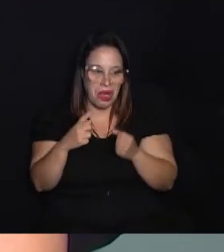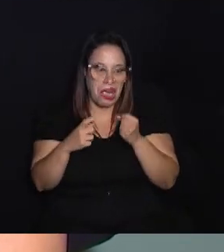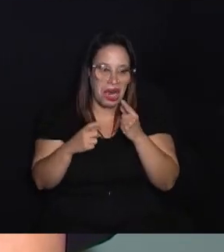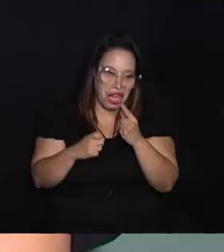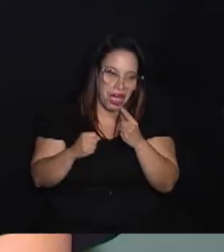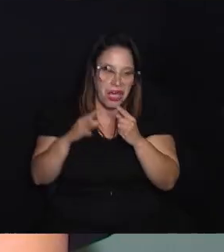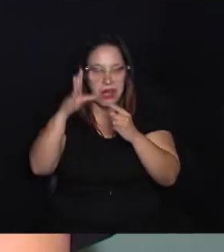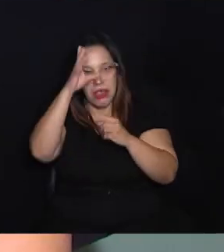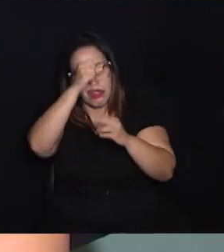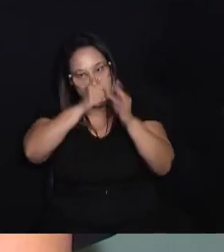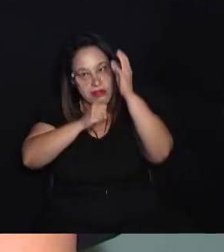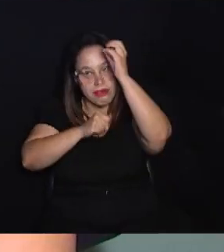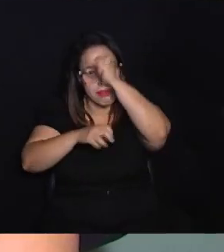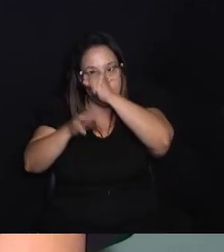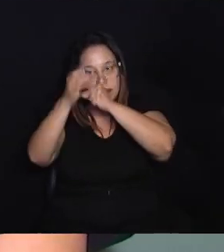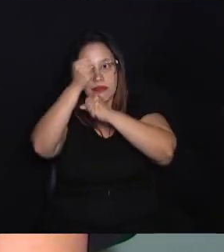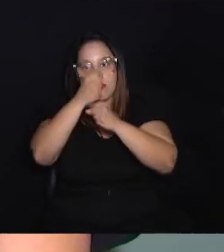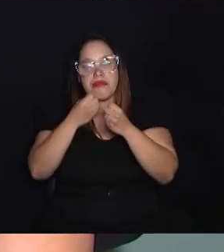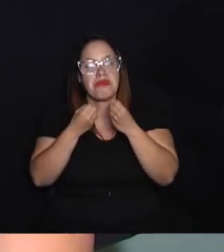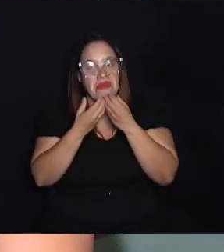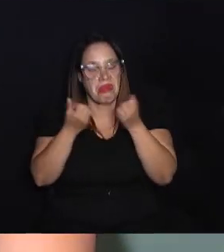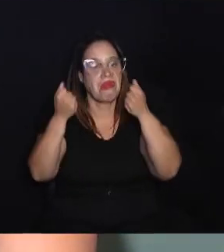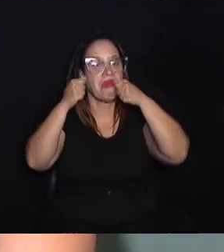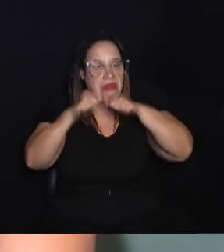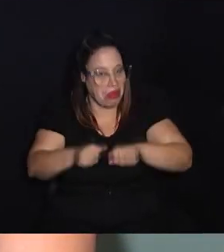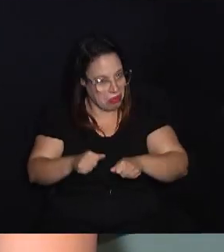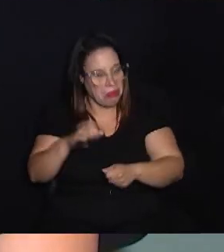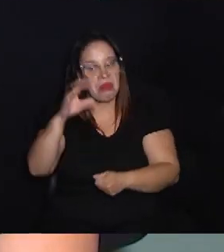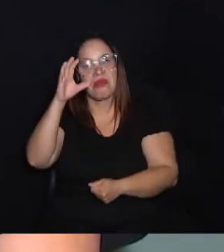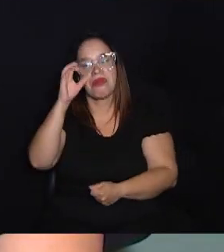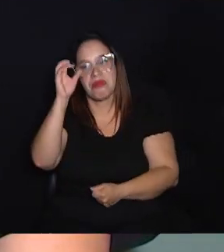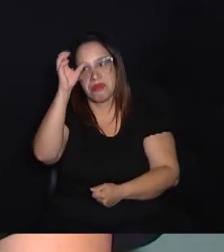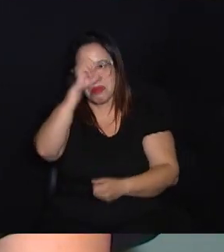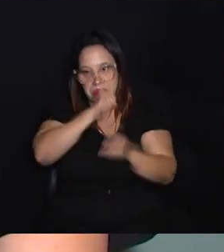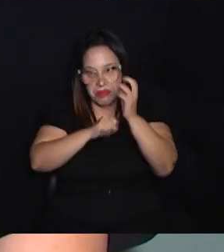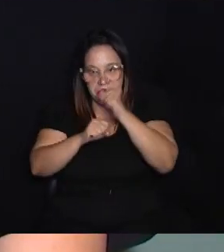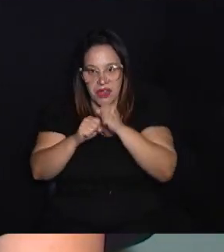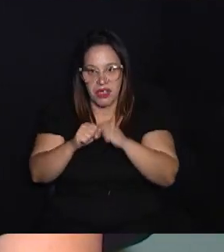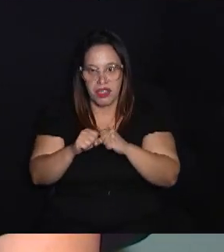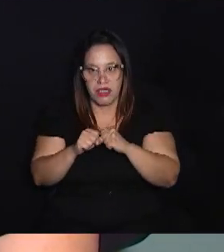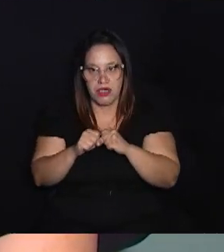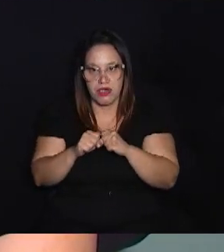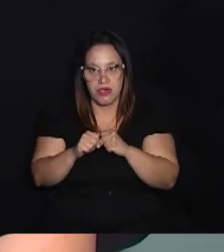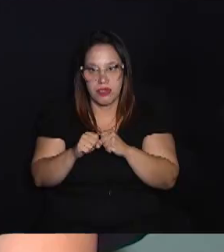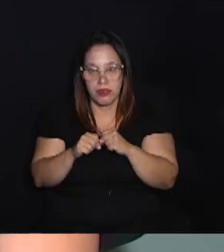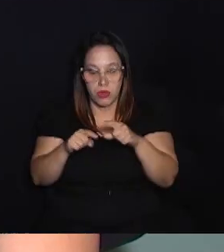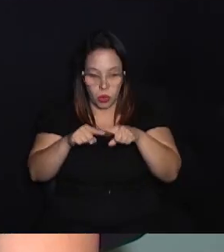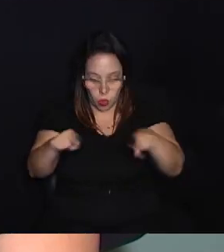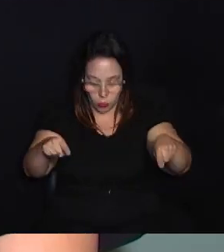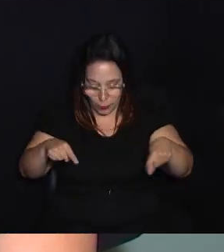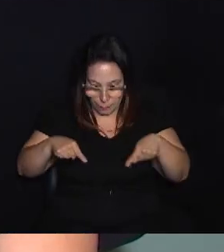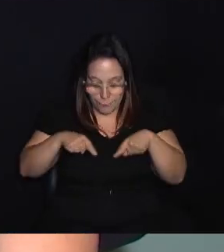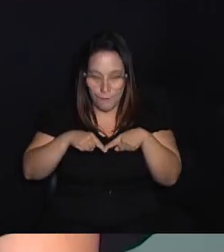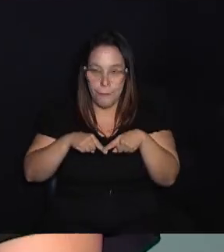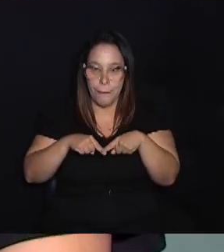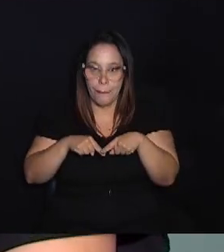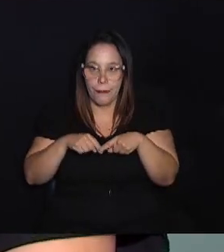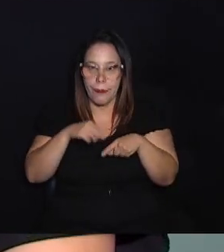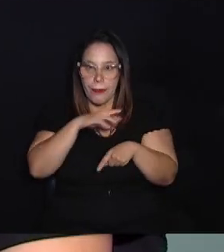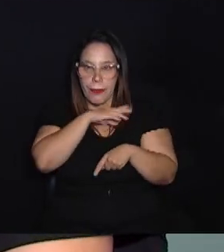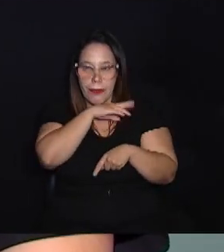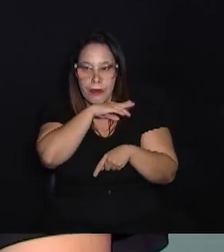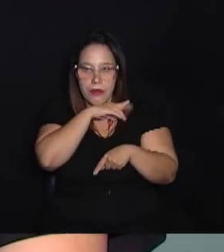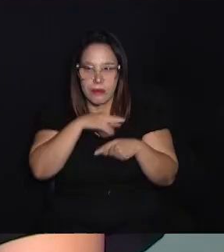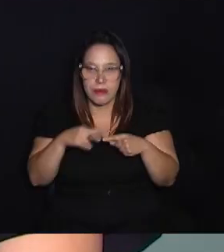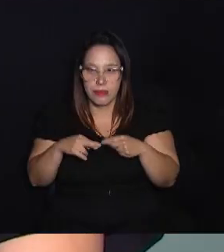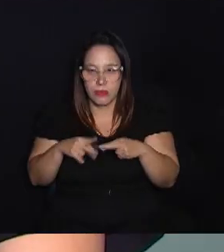aprendendo, mas sim, eles têm um potencial muito grande de aprendizado e de manutenção, assim, no ambiente. Um animal